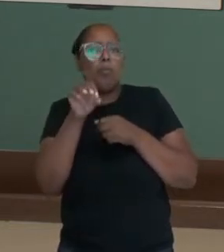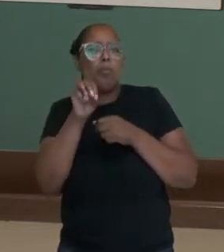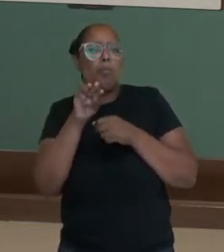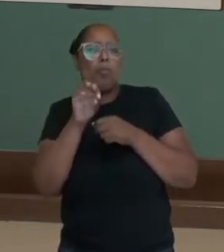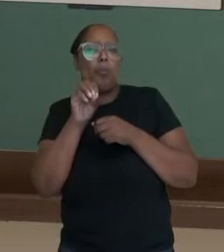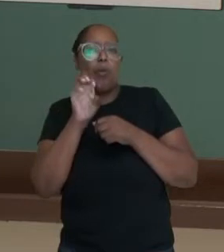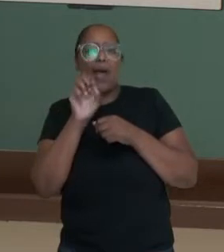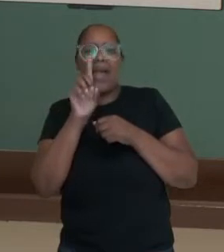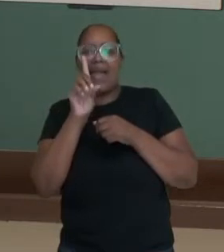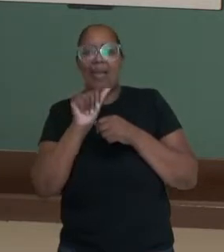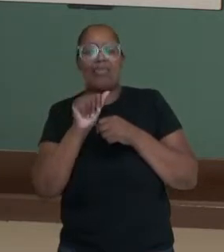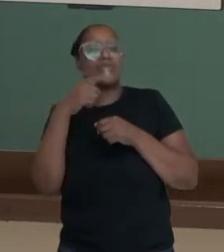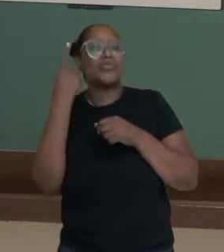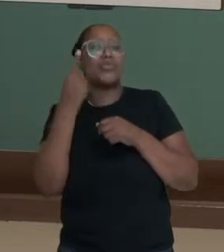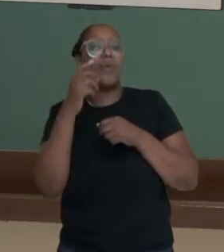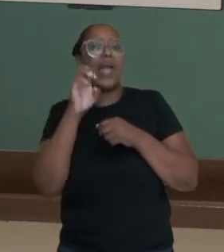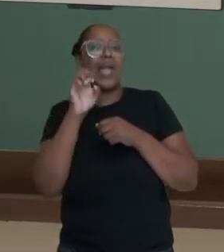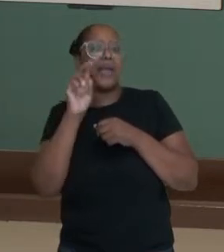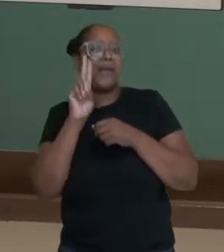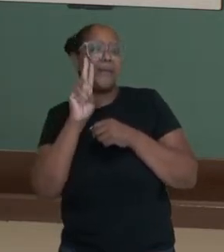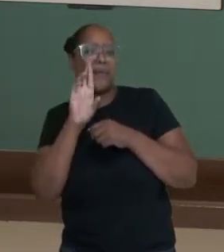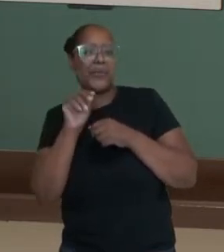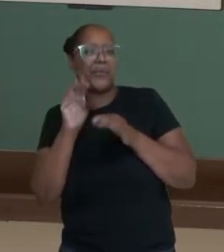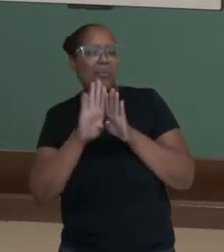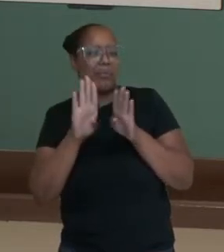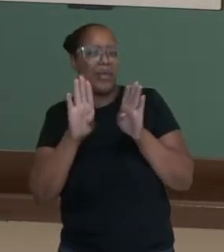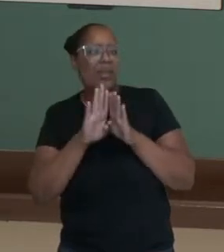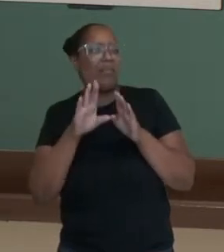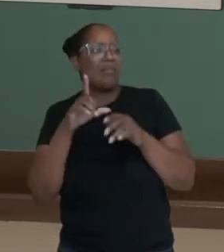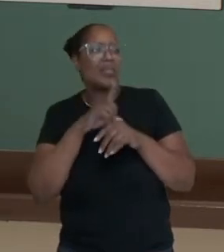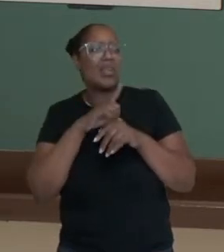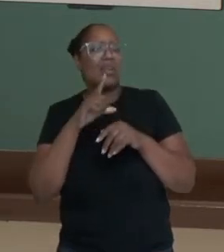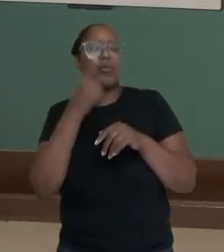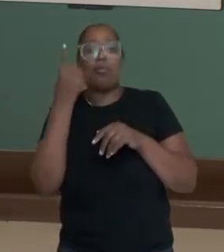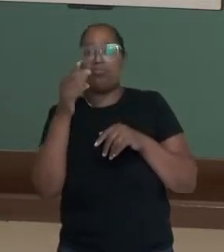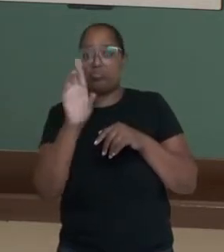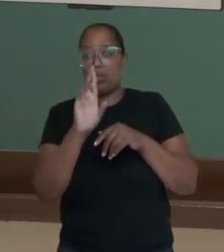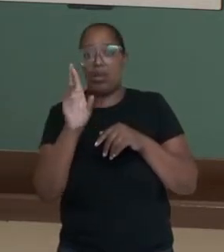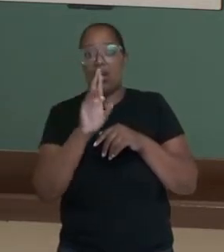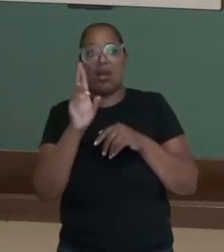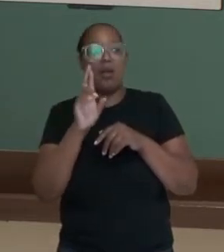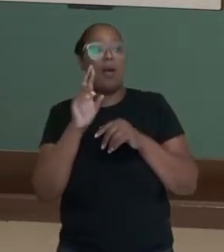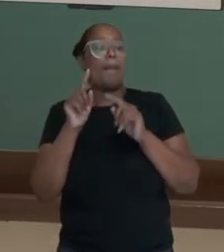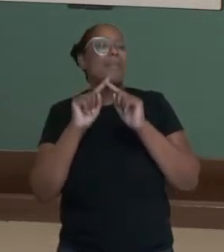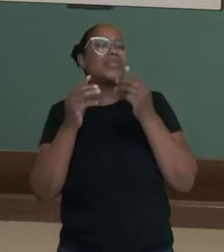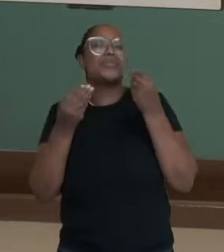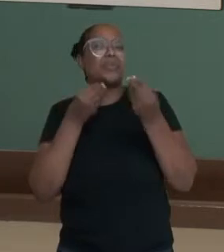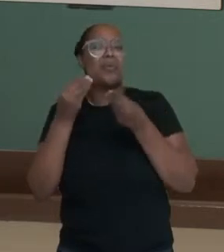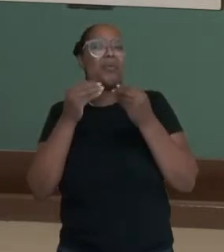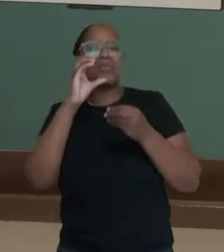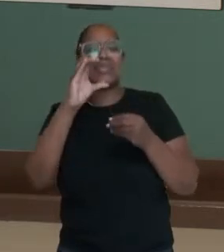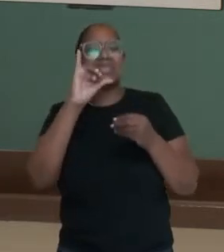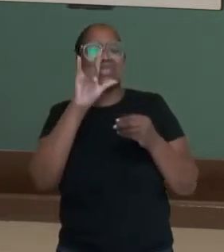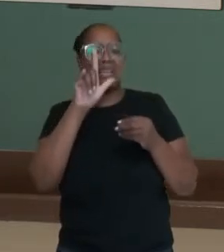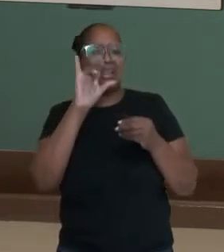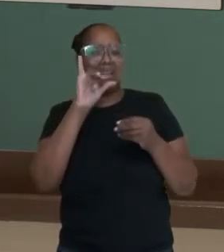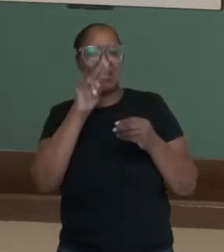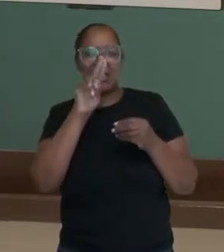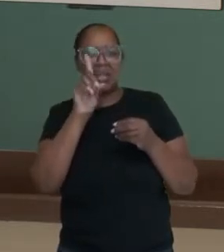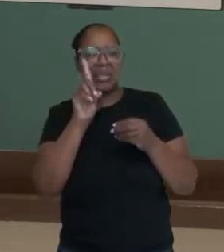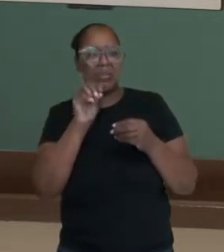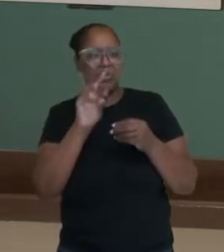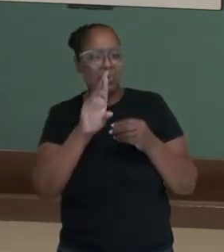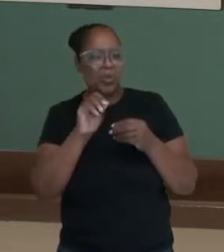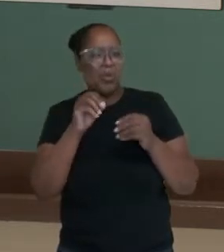com a de €1, né? E tem o formato exatamente de um cilindro. Como assim cilindro, professor? Uma moeda é um cilindro?